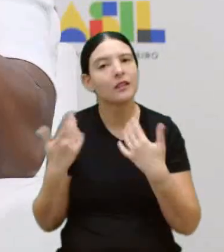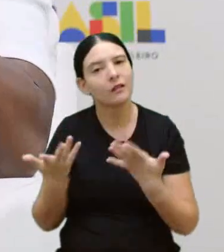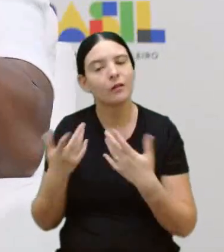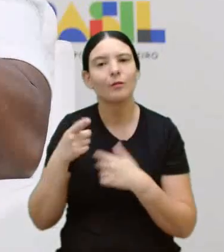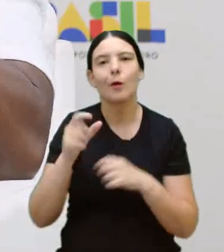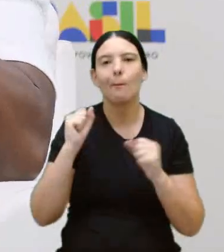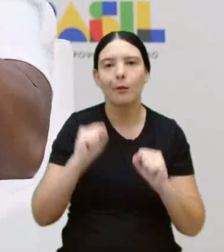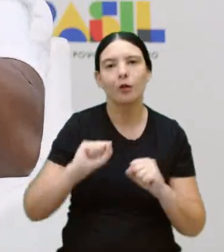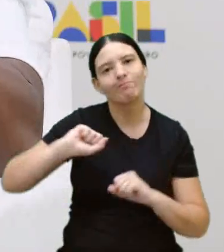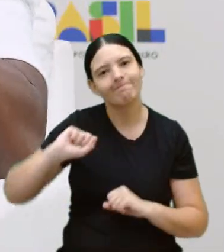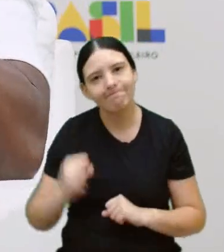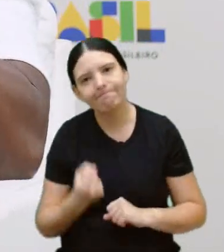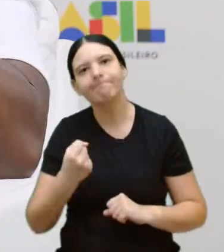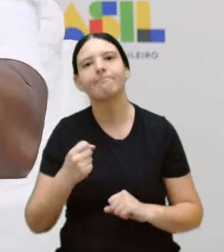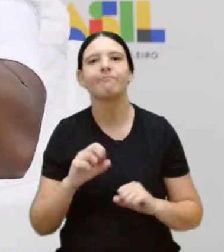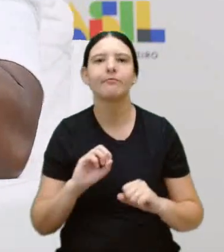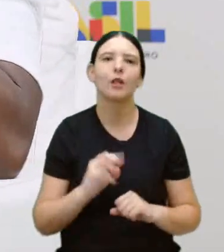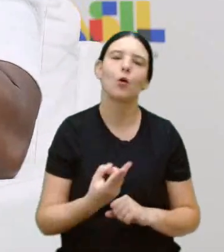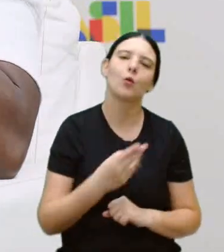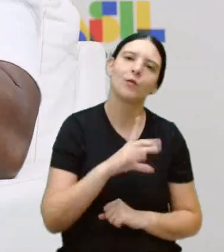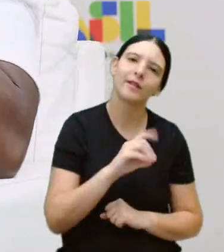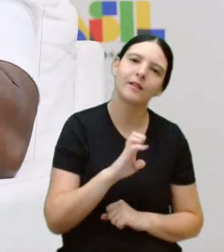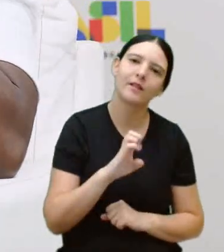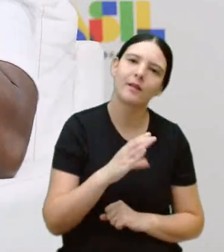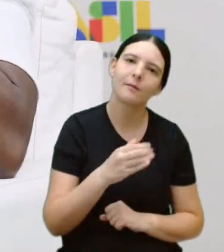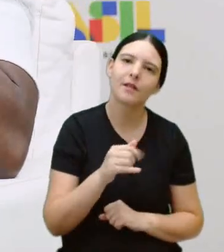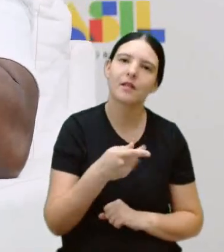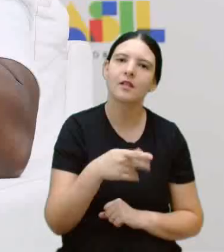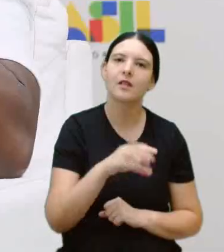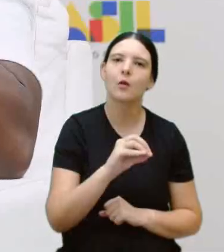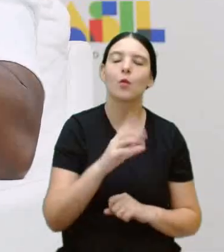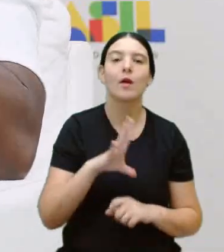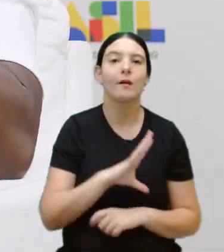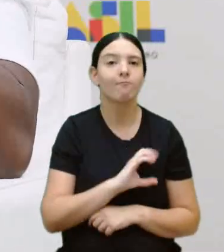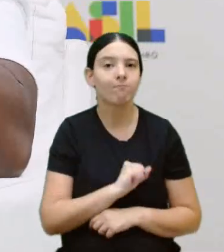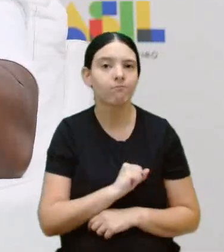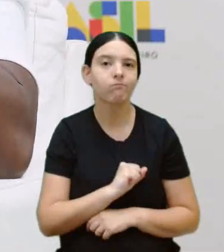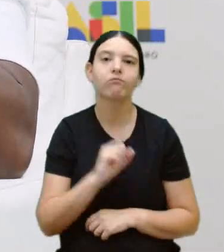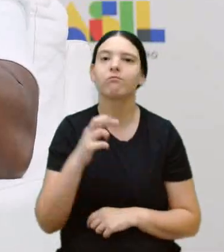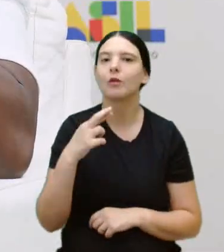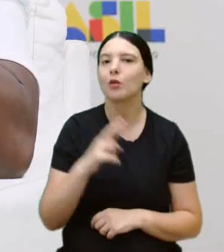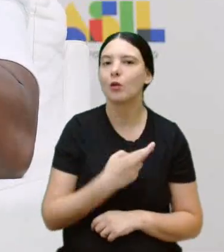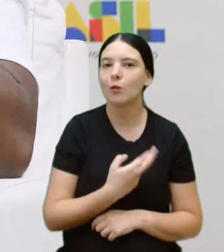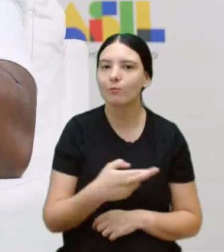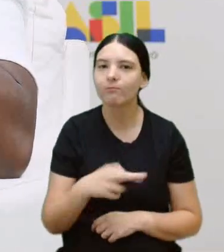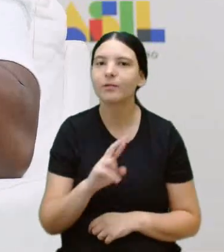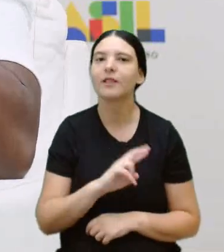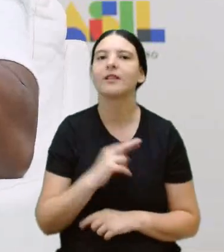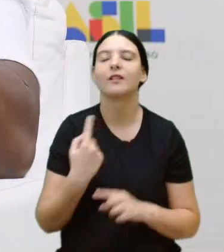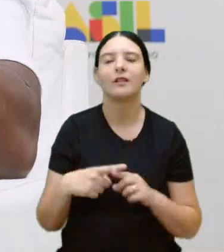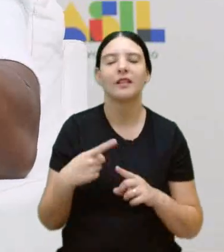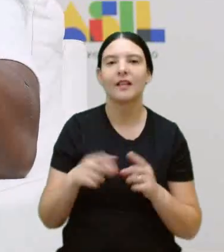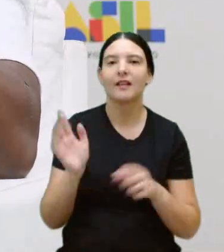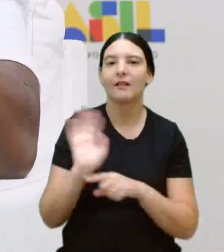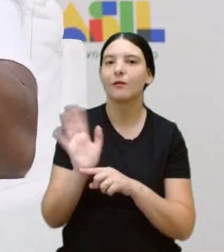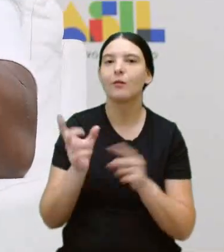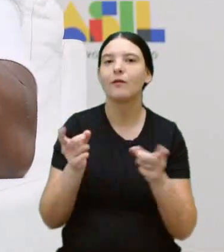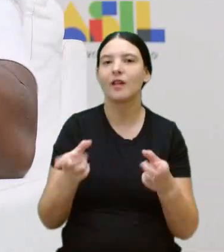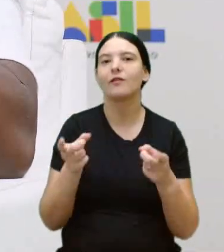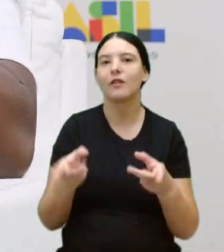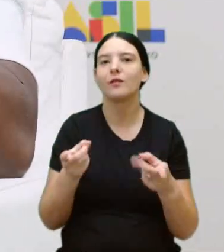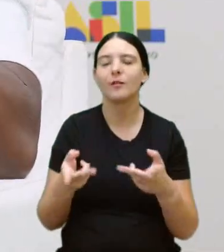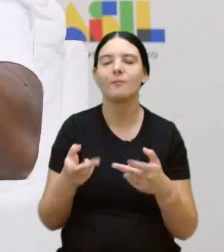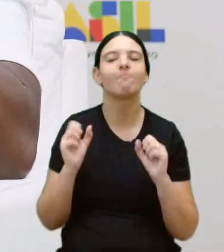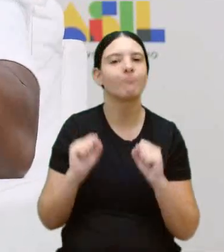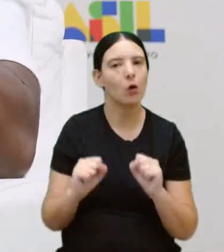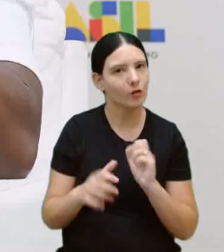frustração ou decepção. E aí esse amor romântico, que é um campeão de bilheteria, ele pode atrapalhar